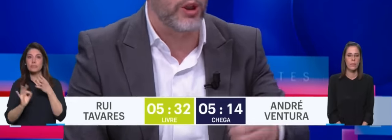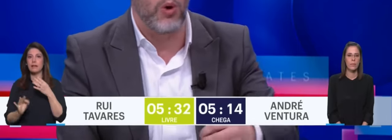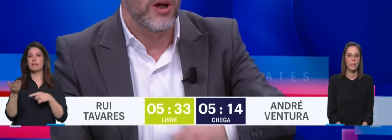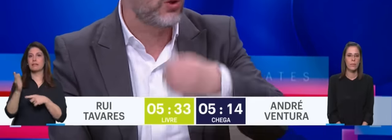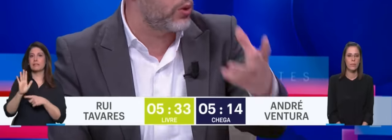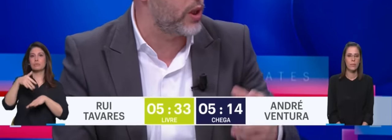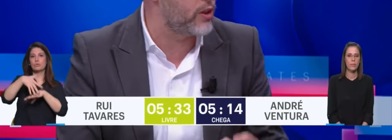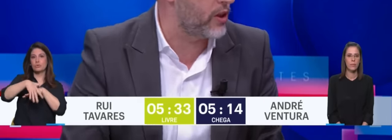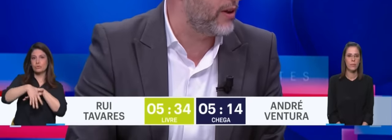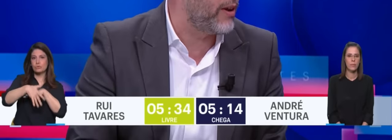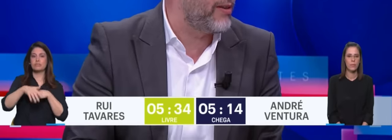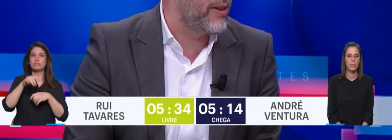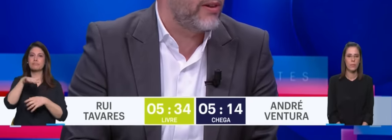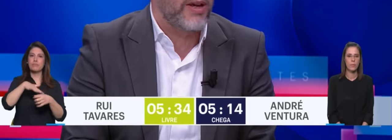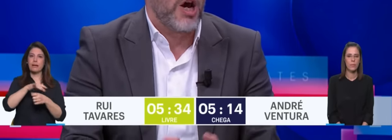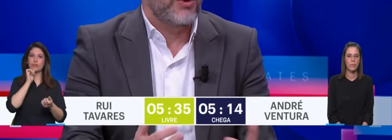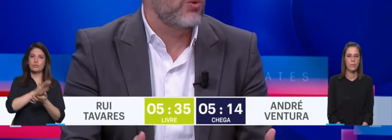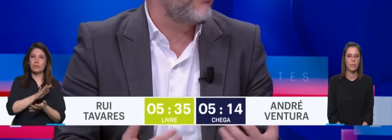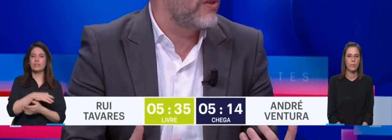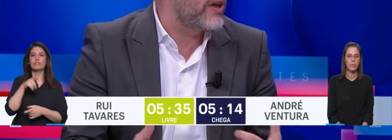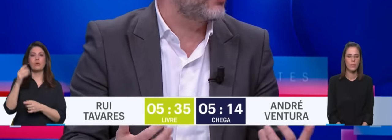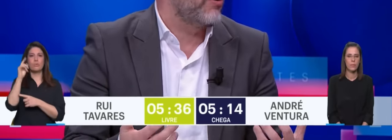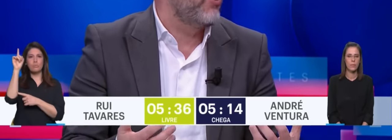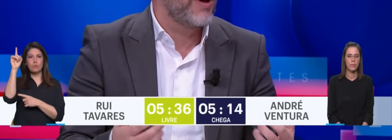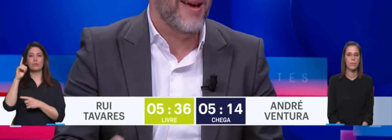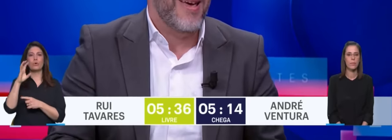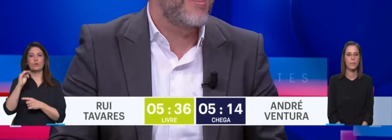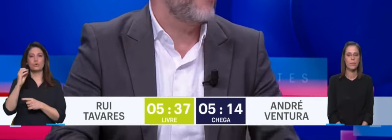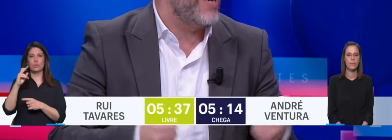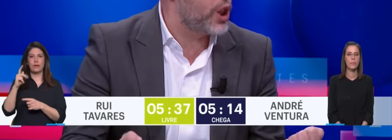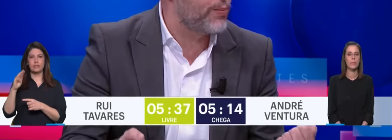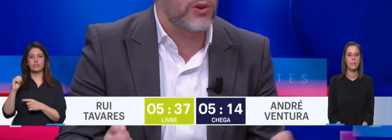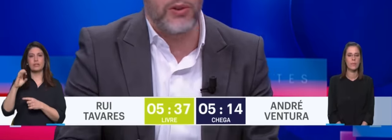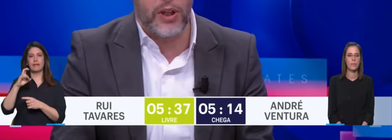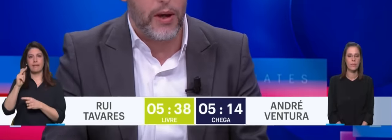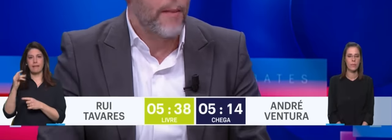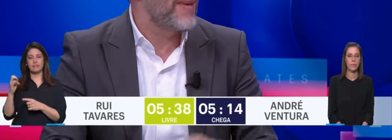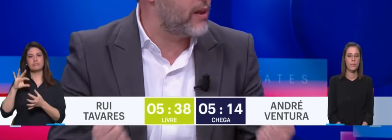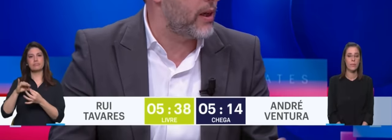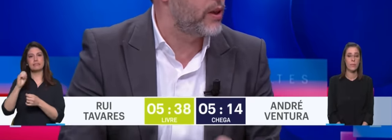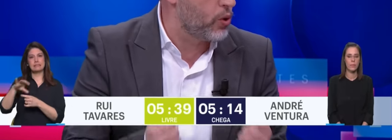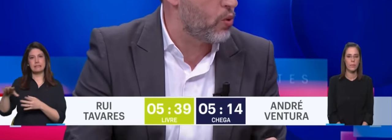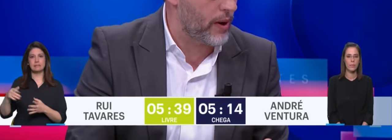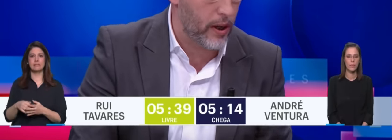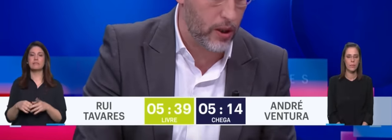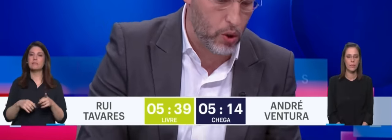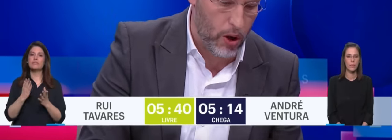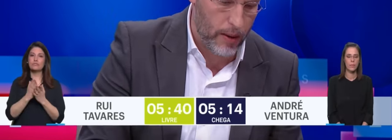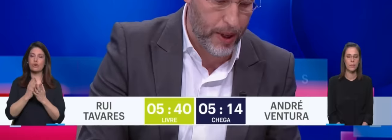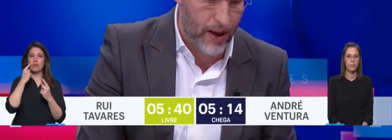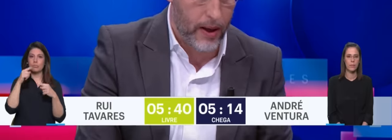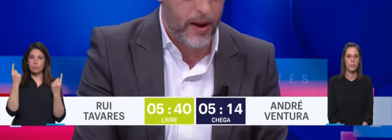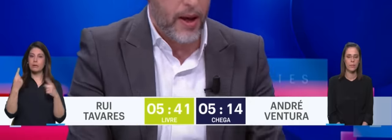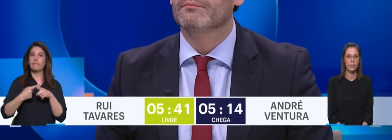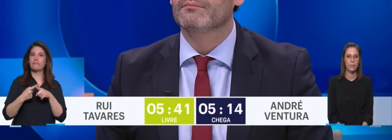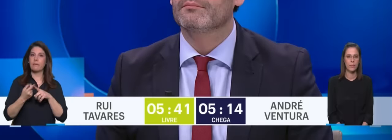jornalismo a suares dos Reis da da da da ciência portanto defender que a escola pública dê mais respostas e seja mais Atrativa do que qualquer escola